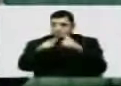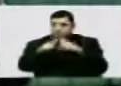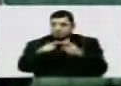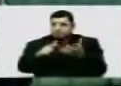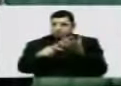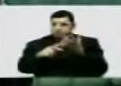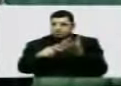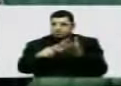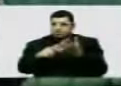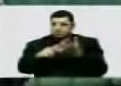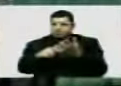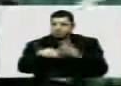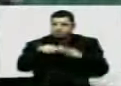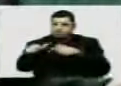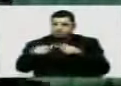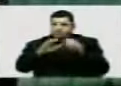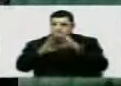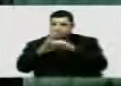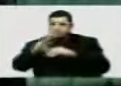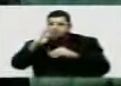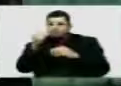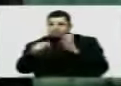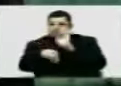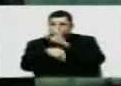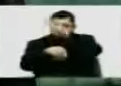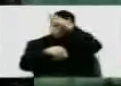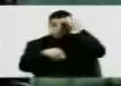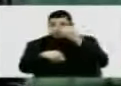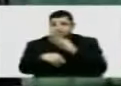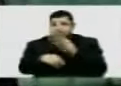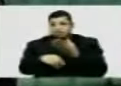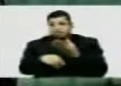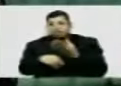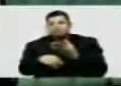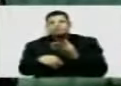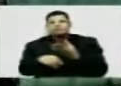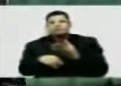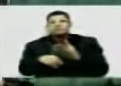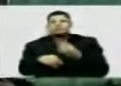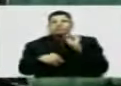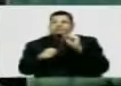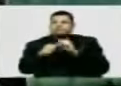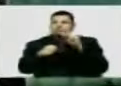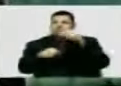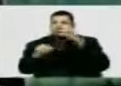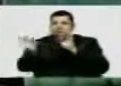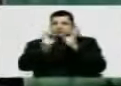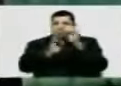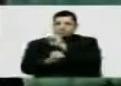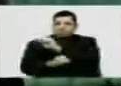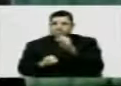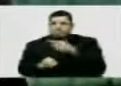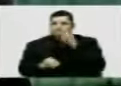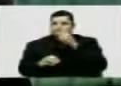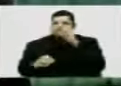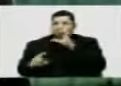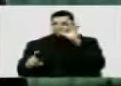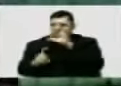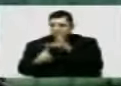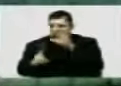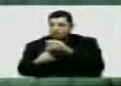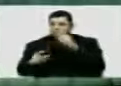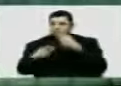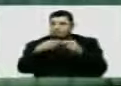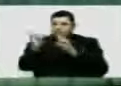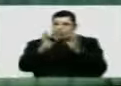se estende, a ameaça se estende a todo o estado do Amazonas. Portanto, o que está em jogo aqui não é uma crítica